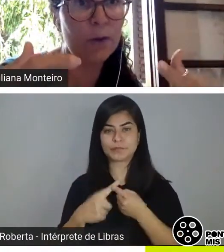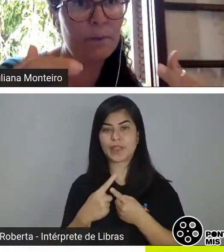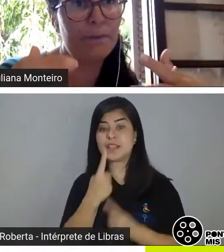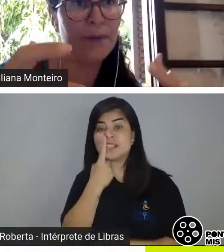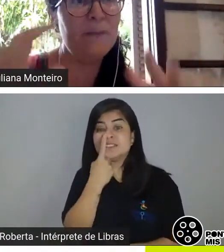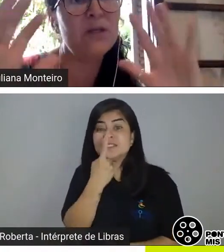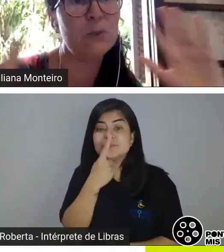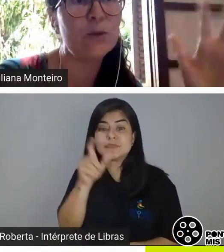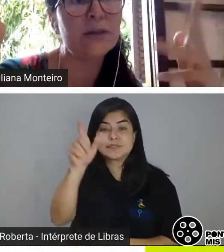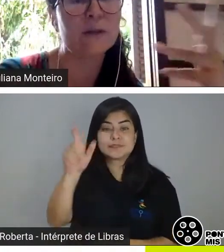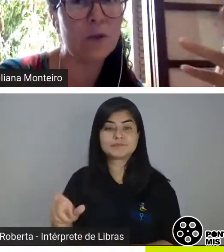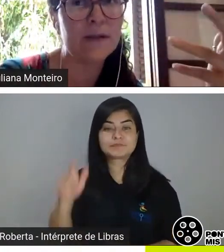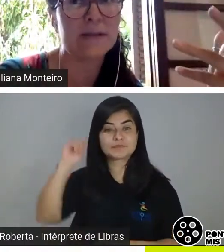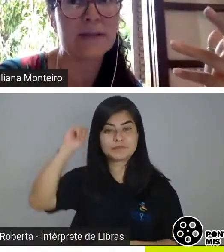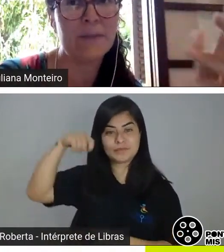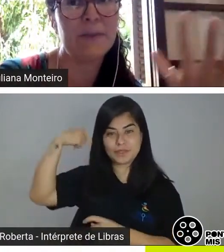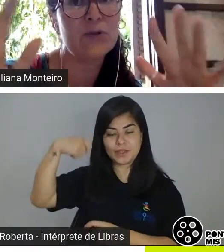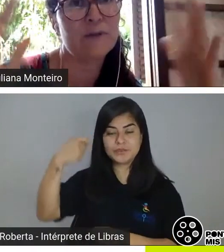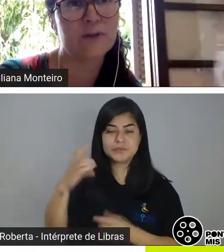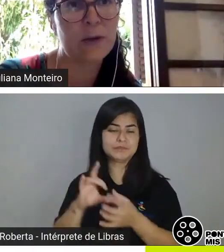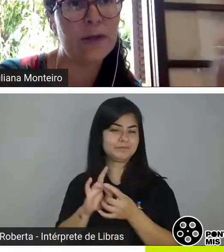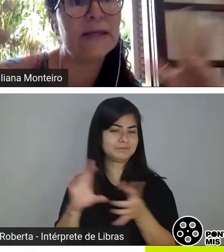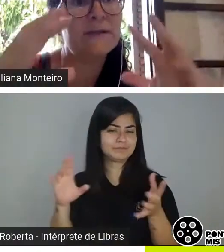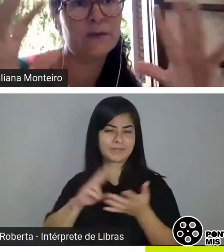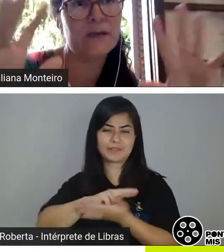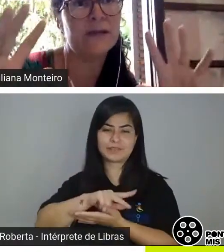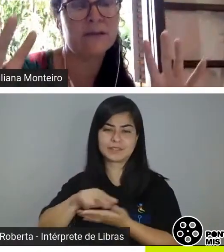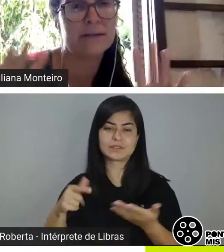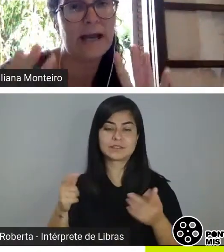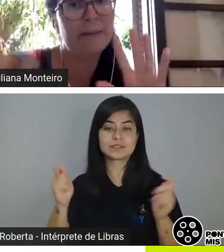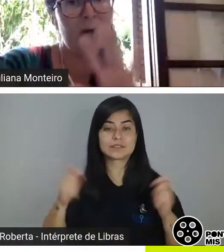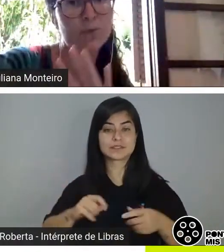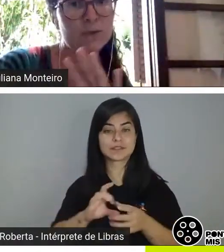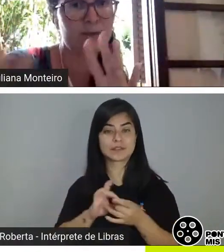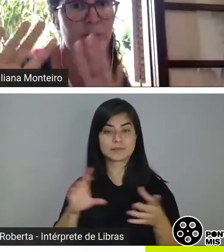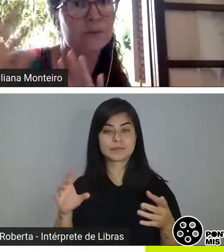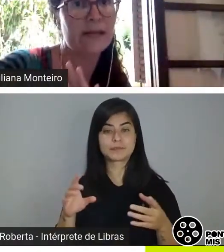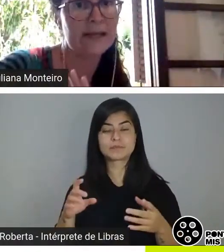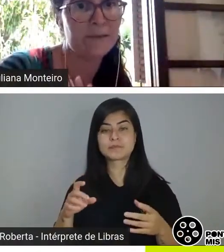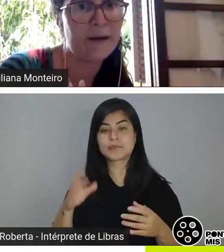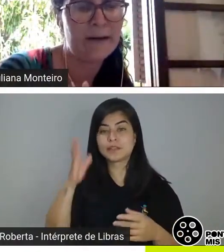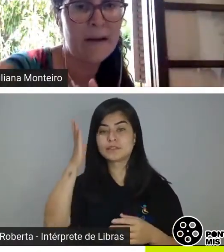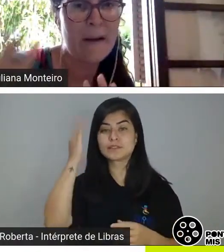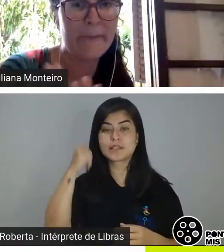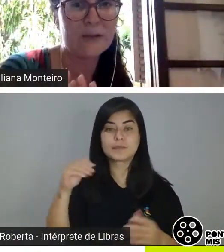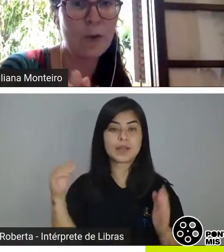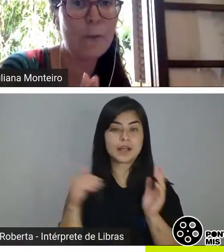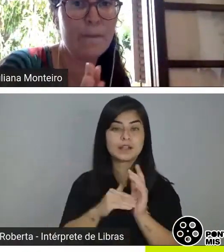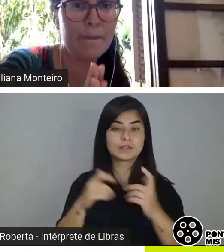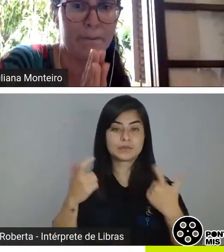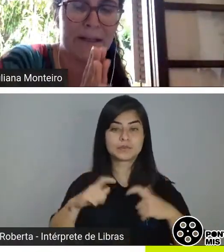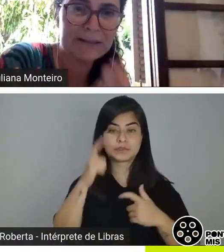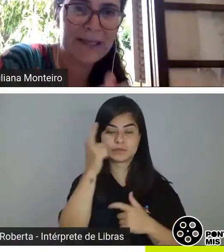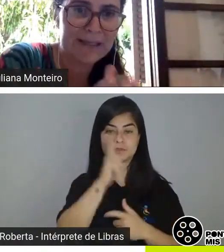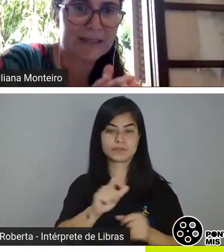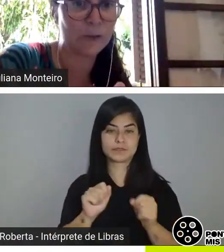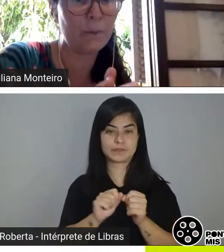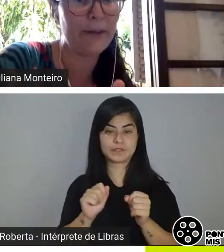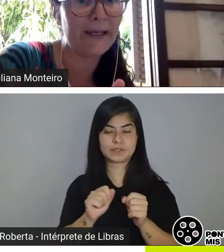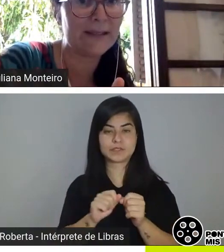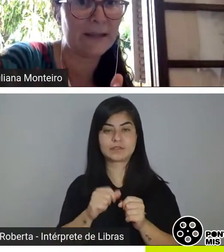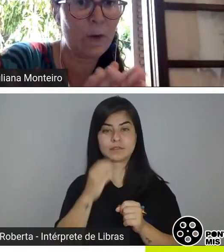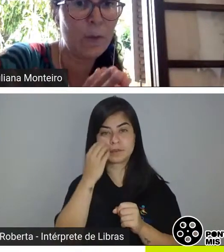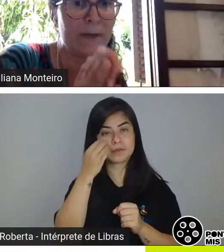com o ator permite muitas coisas, né? Permite que você conheça e você saiba onde você consegue levar. Mas como manter